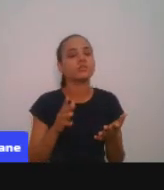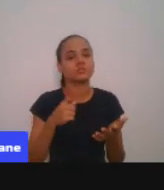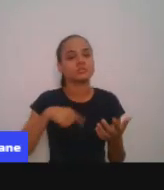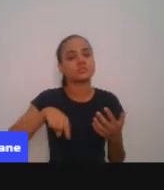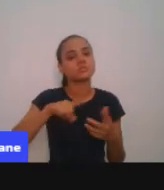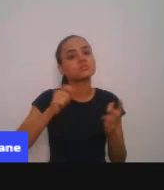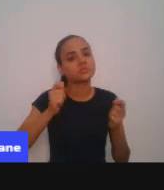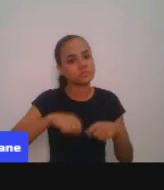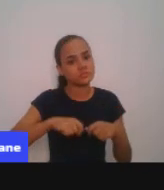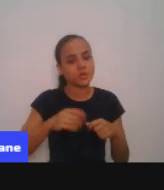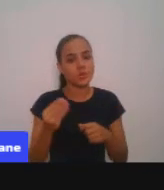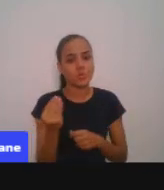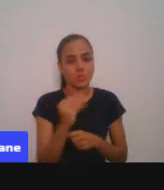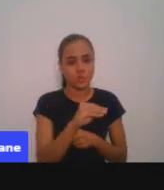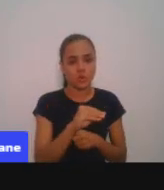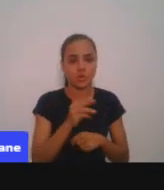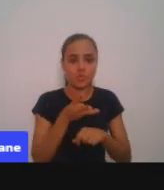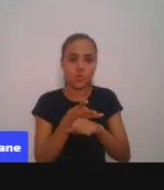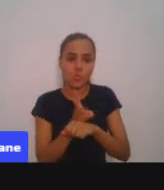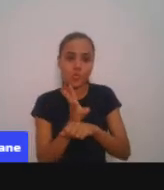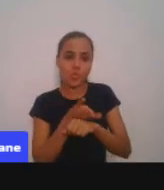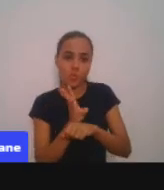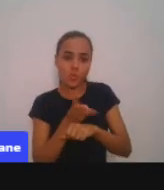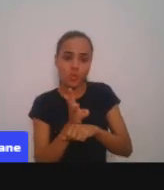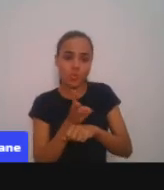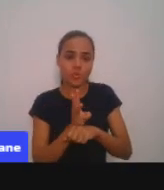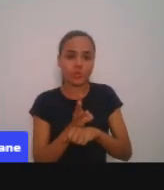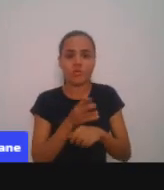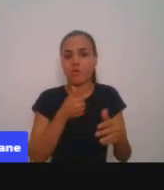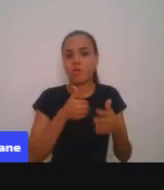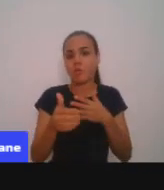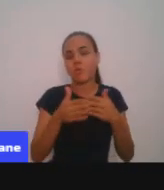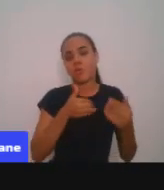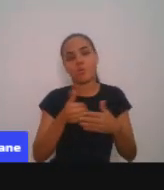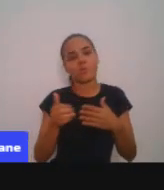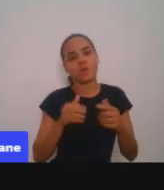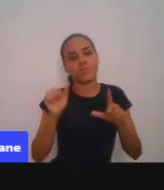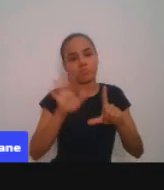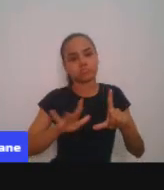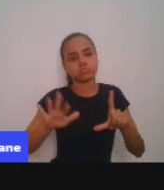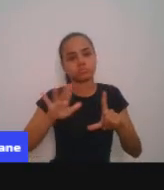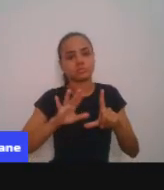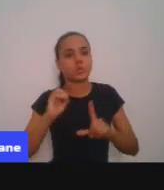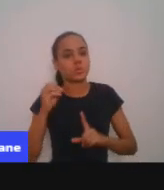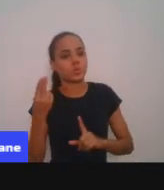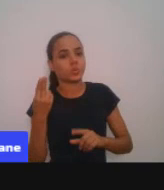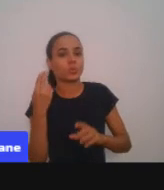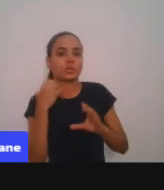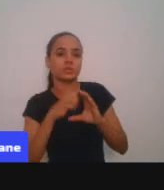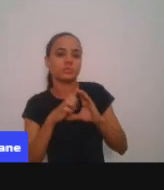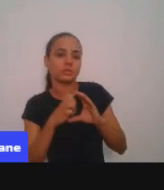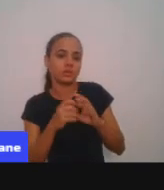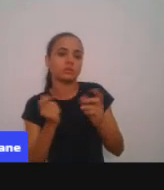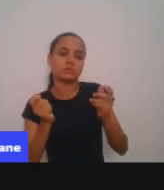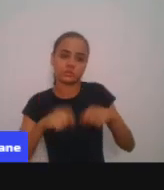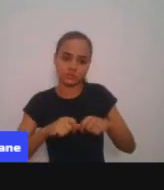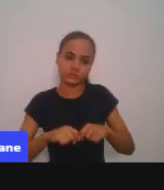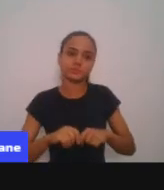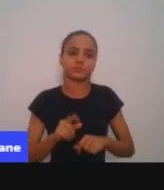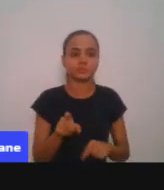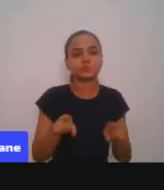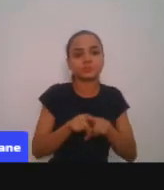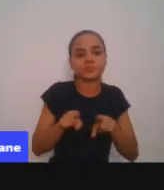outra plataforma que você vai usar. Você vai mandar por e-mail, né? Tem essa possibilidade. Agora, além